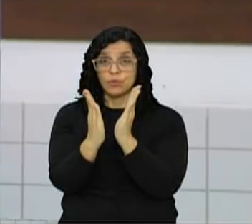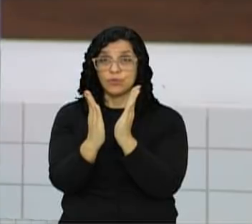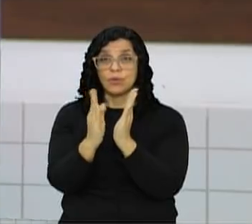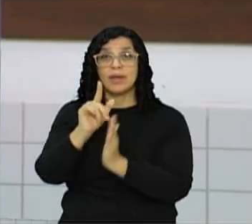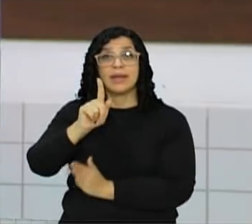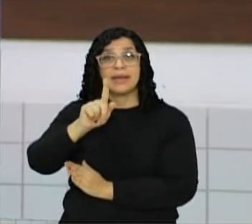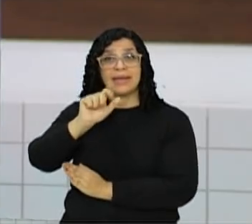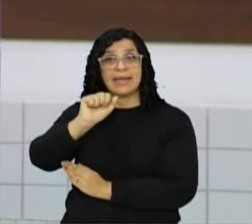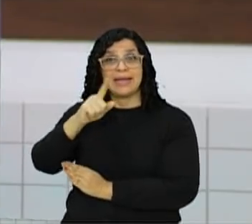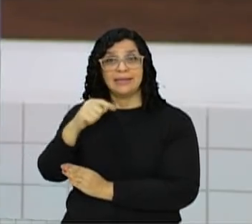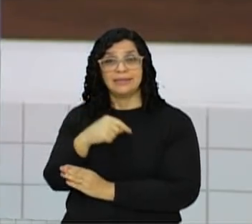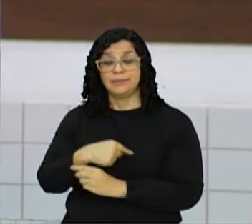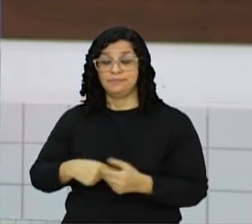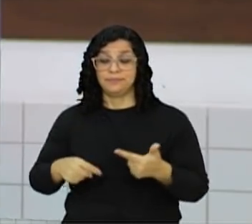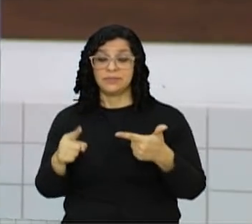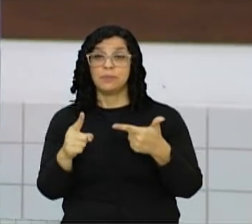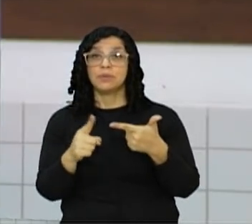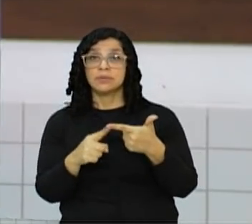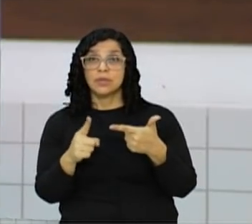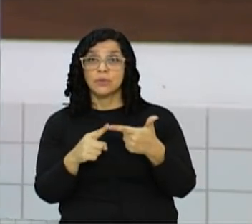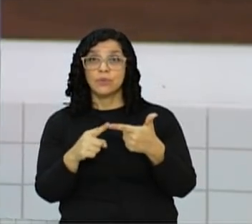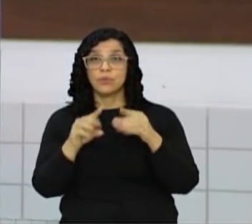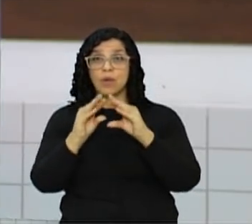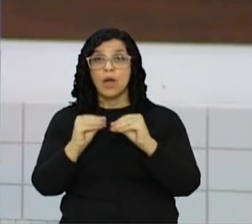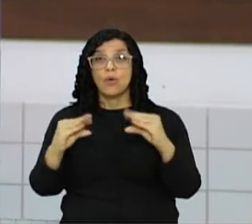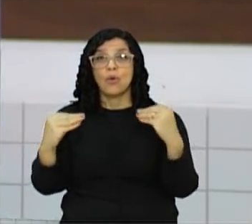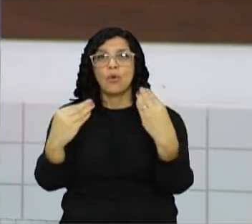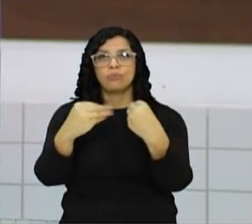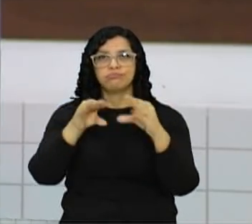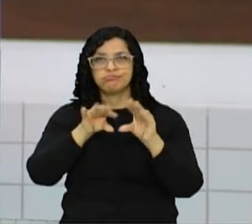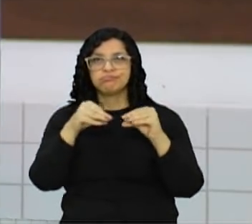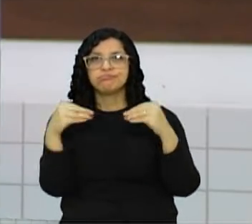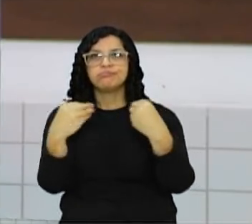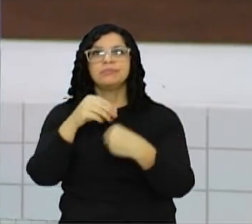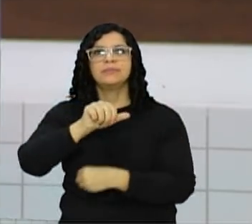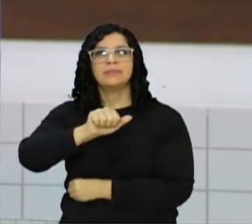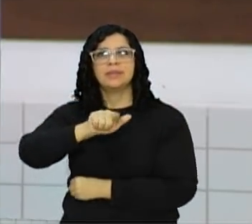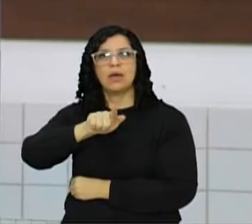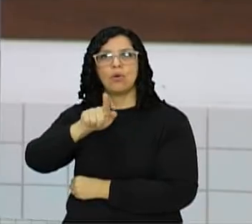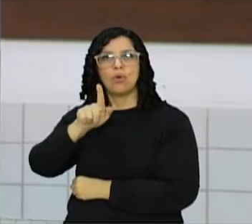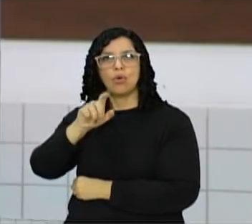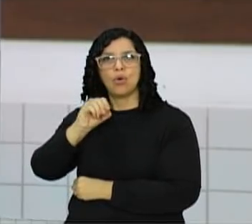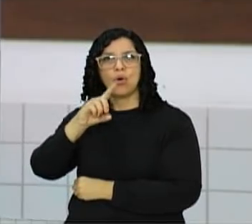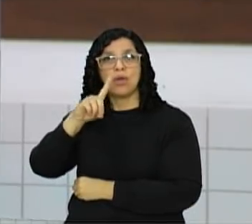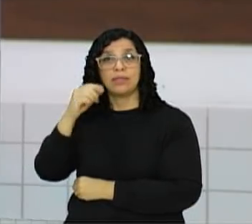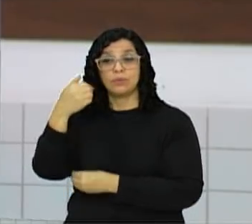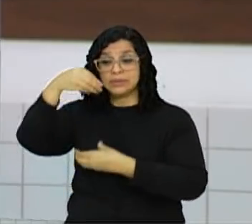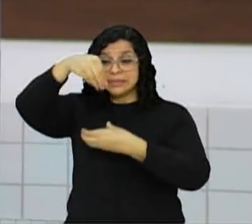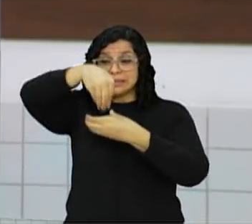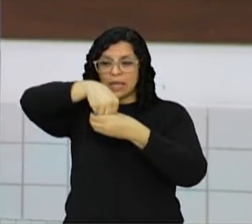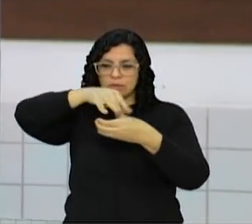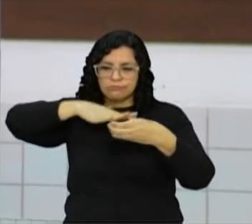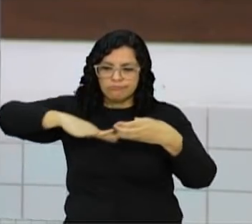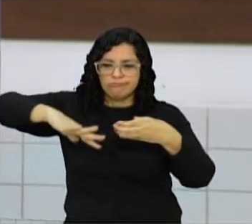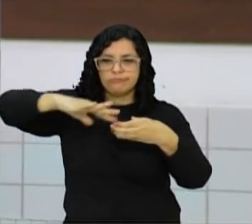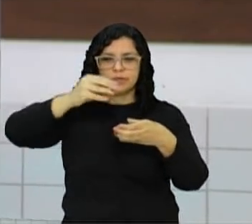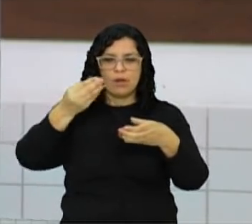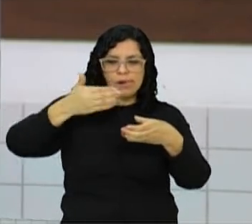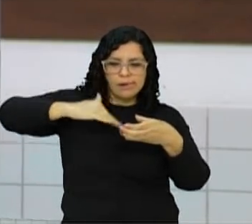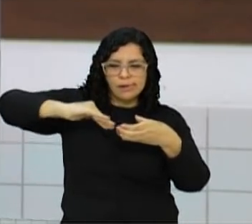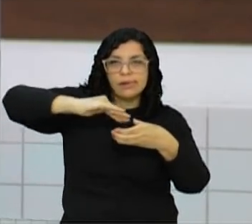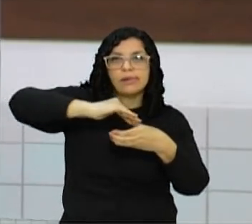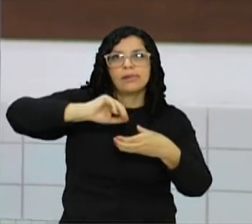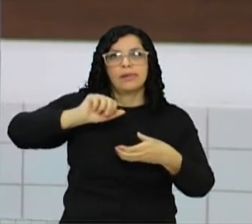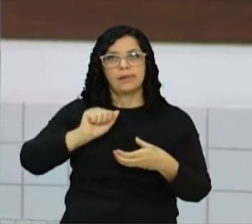gaze, externamente. A segunda camada do nosso filtro agora está interno na garrafa,